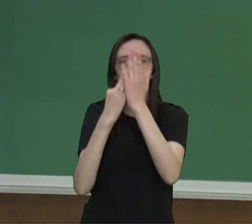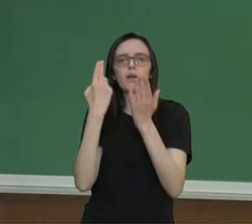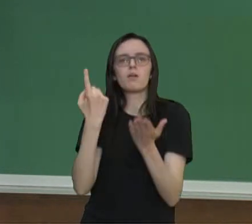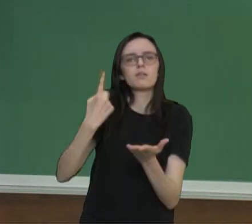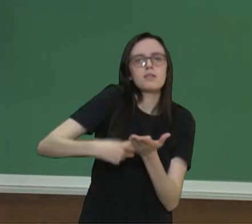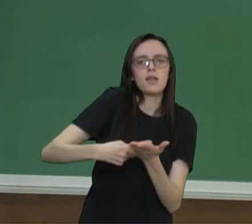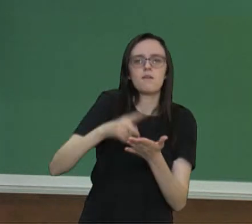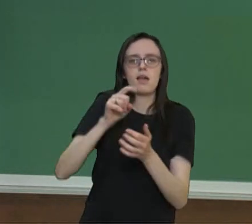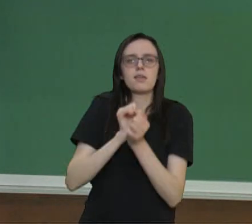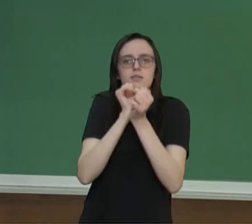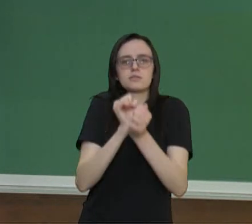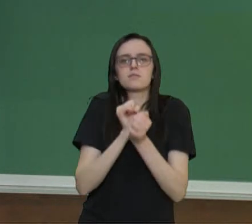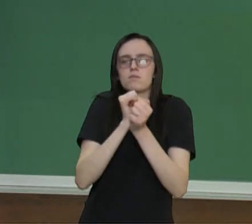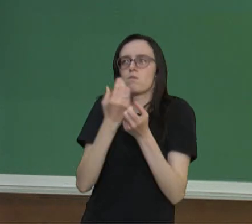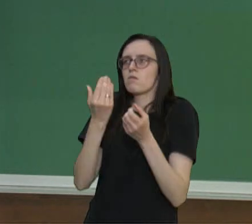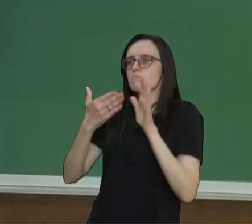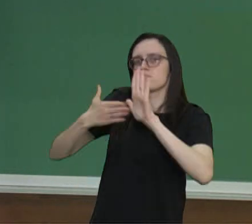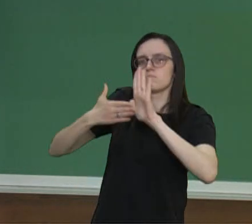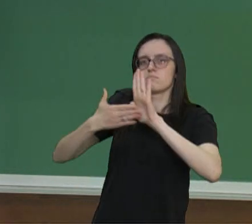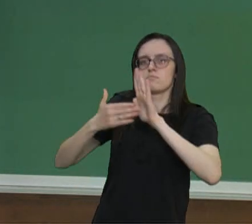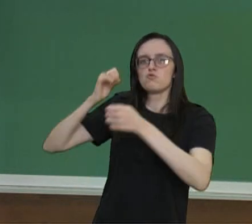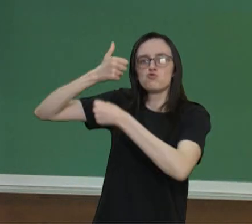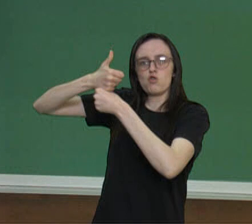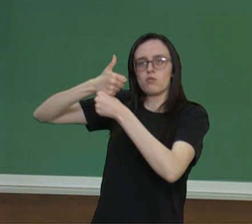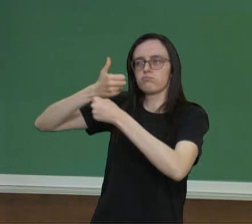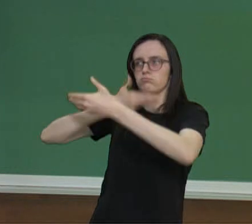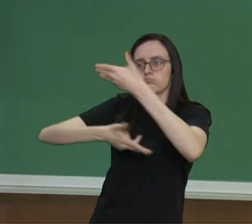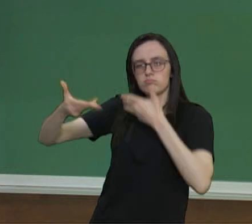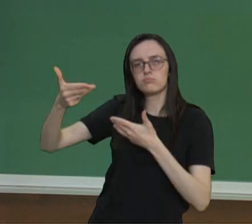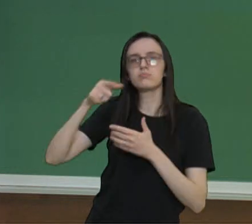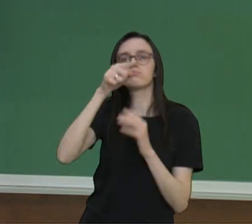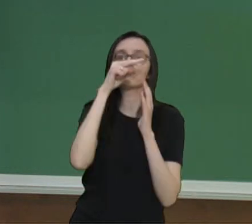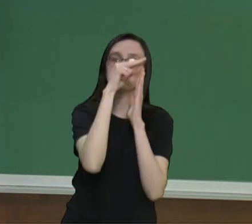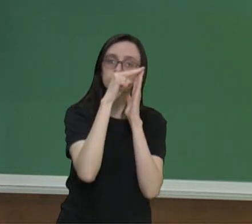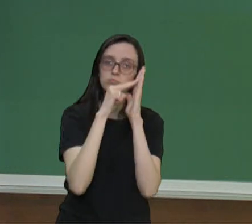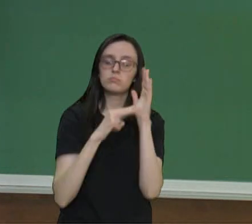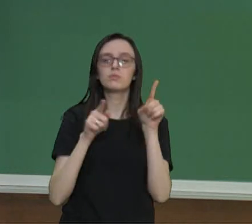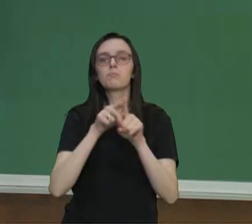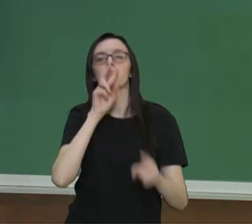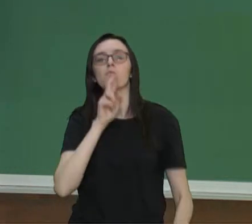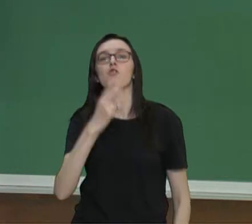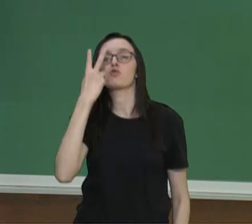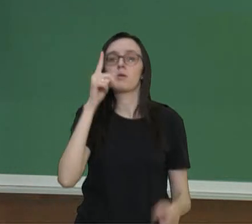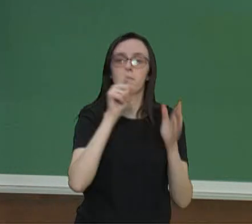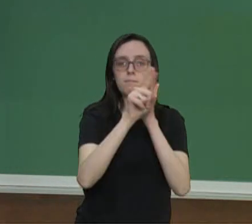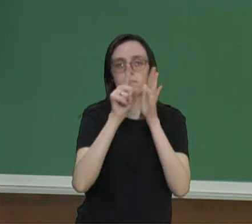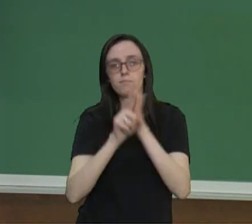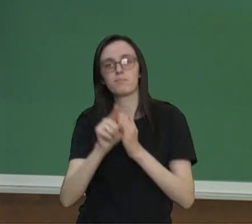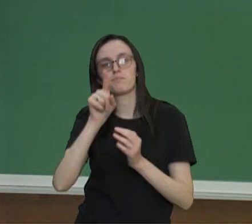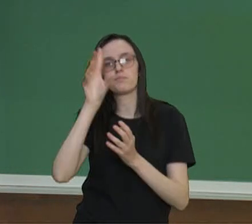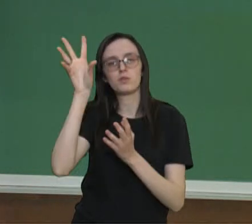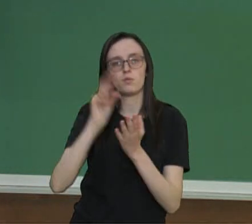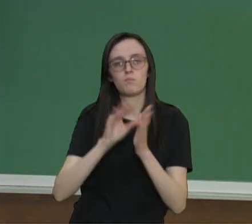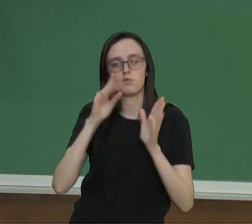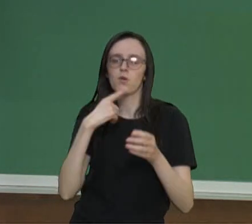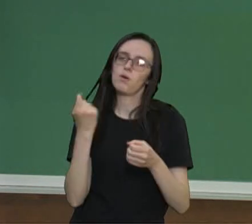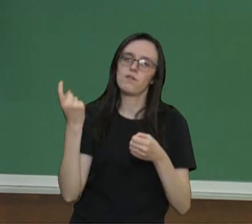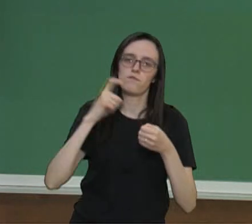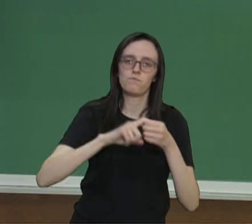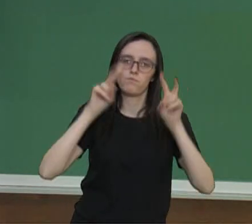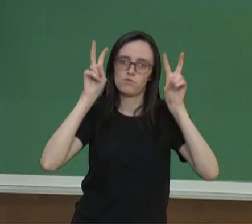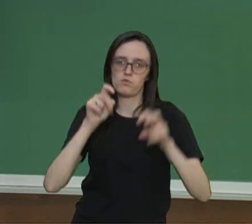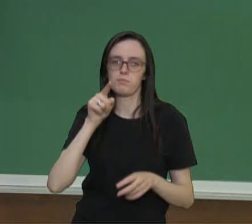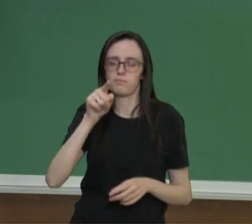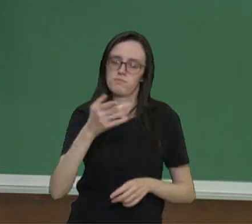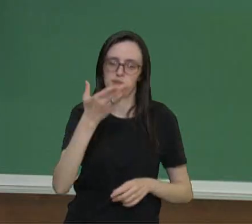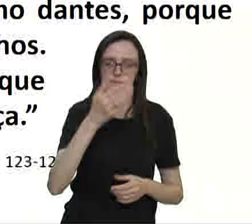tratado que os escravos estão propondo ao seu dono. Leia esse texto e responda aquelas duas questões que você copiou e a gente já volta a conversar sobre